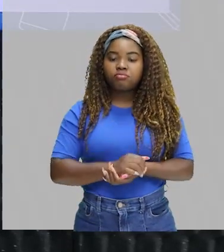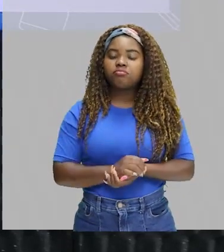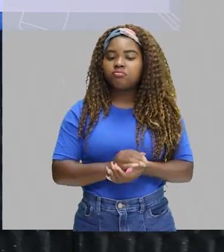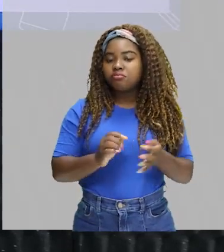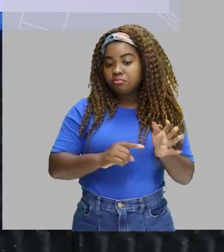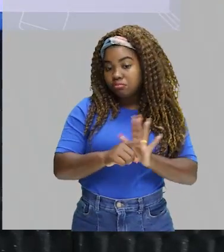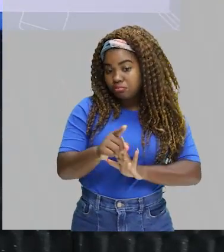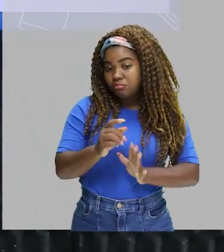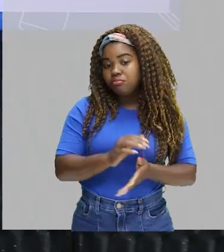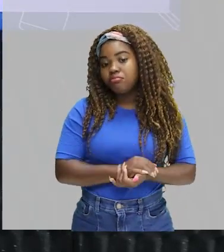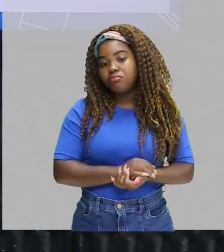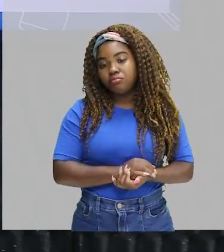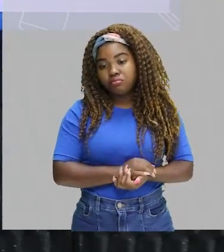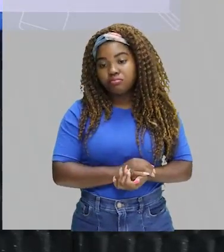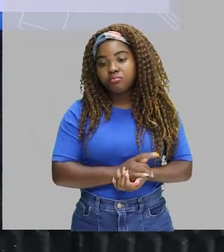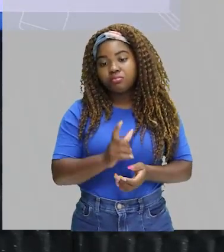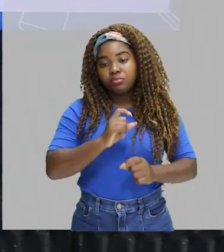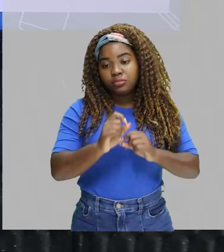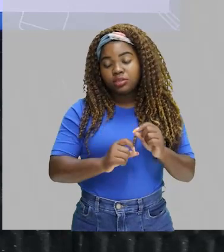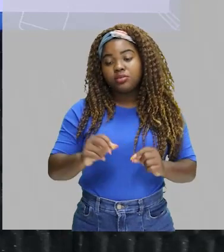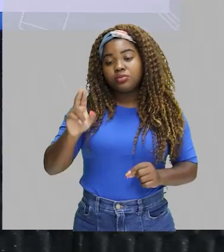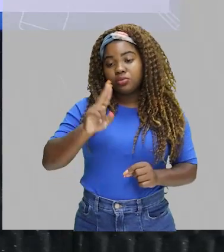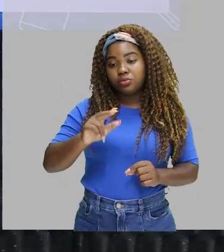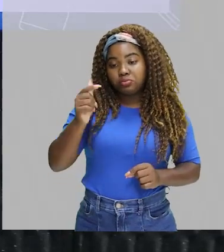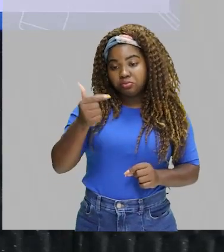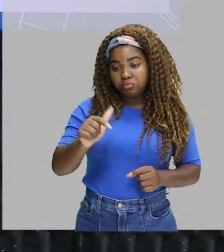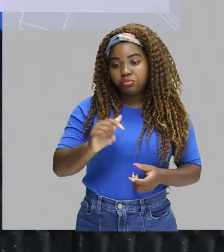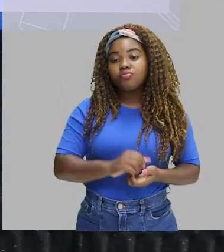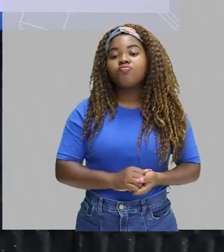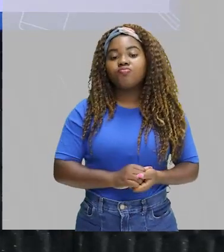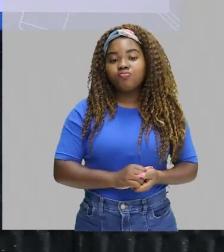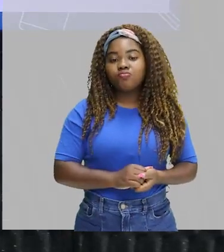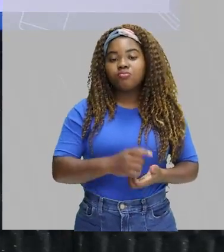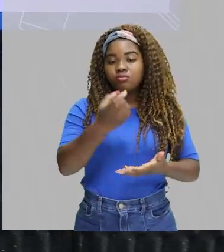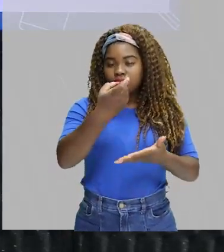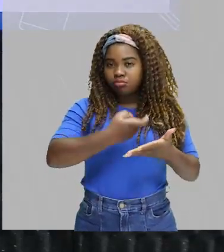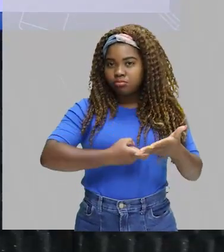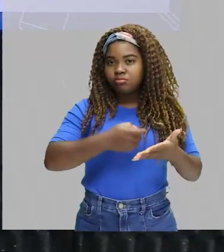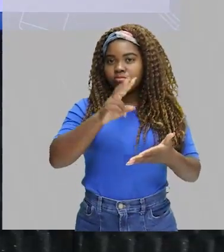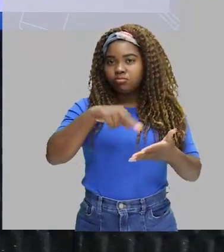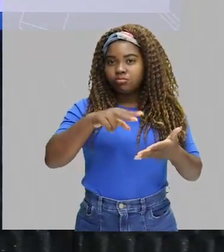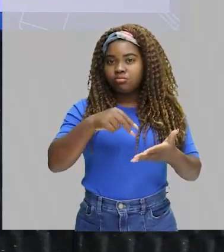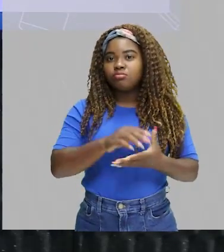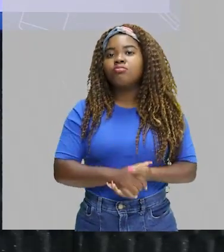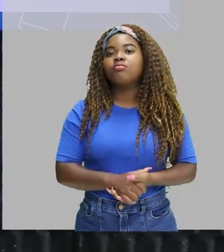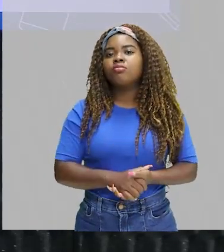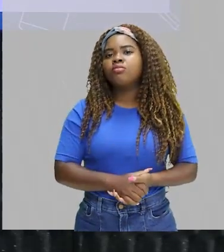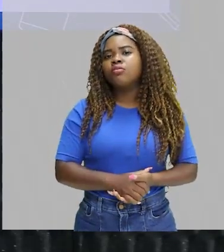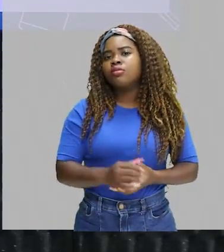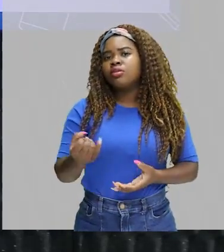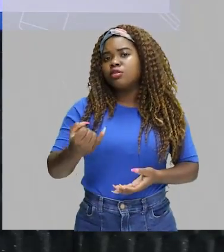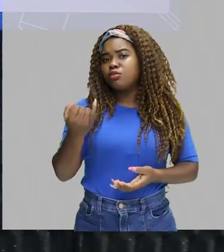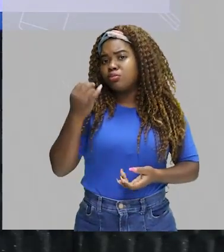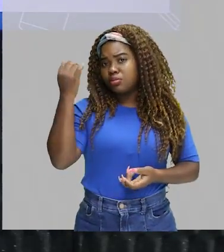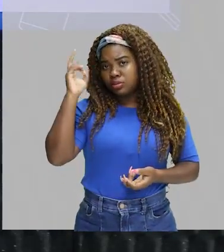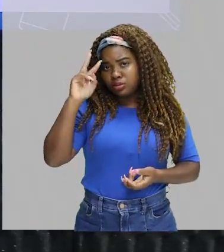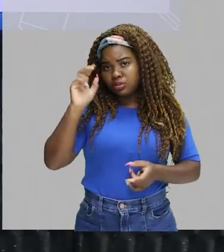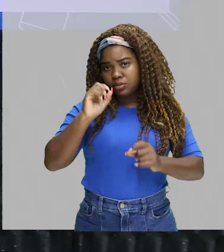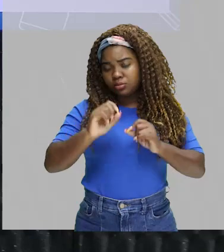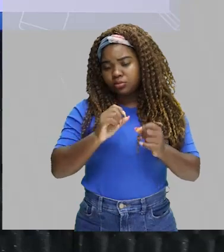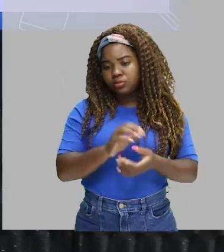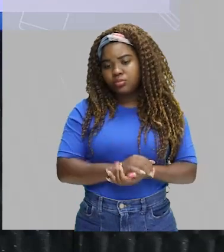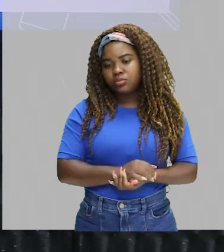vai versar sobre esse utilitarismo, mais uma vez, tá? Vamos lá. E aqui é interessante você observar uma coisa bem